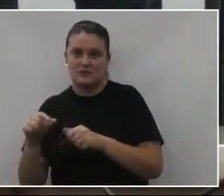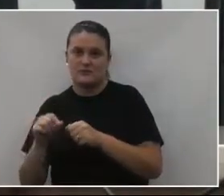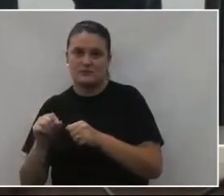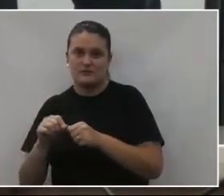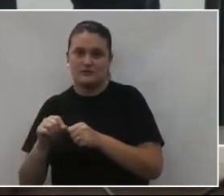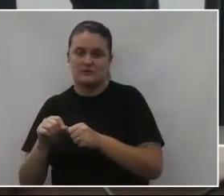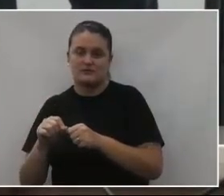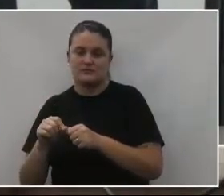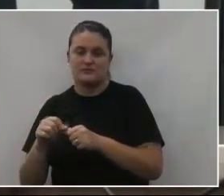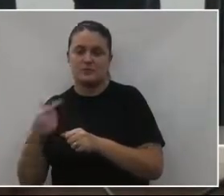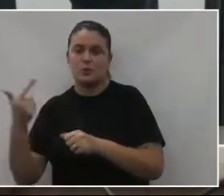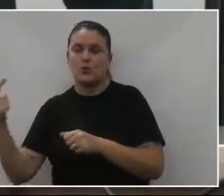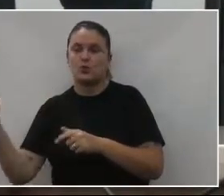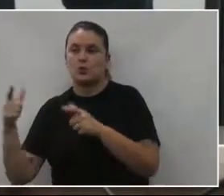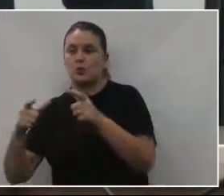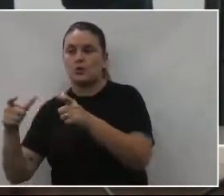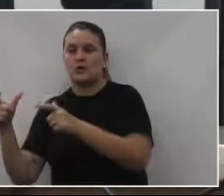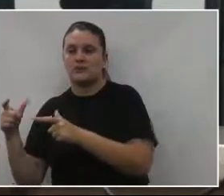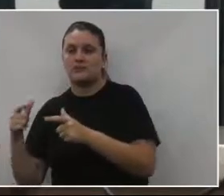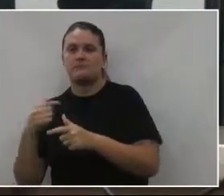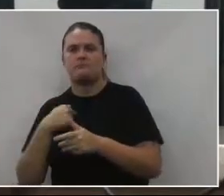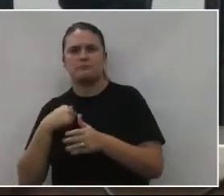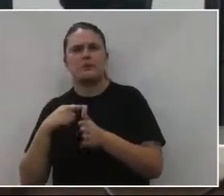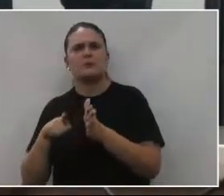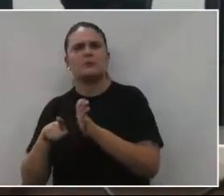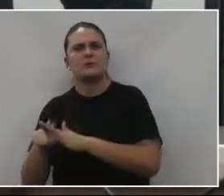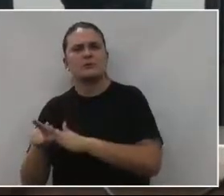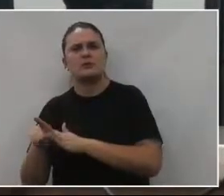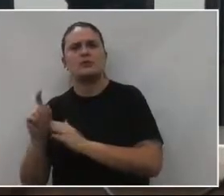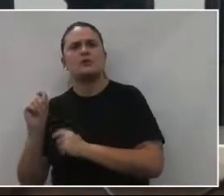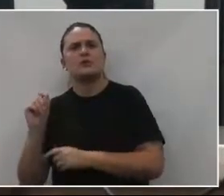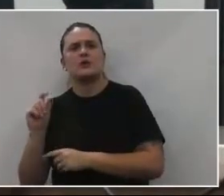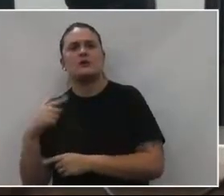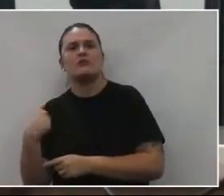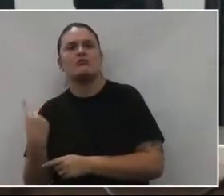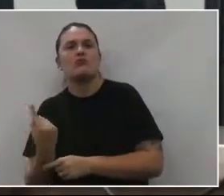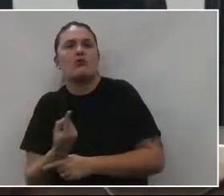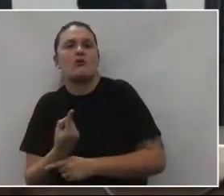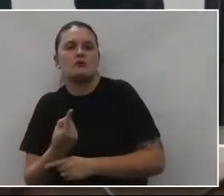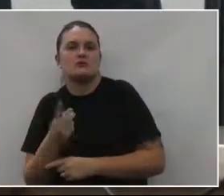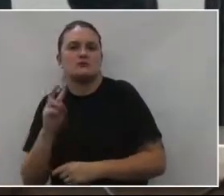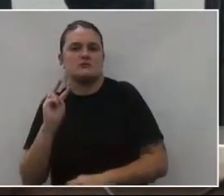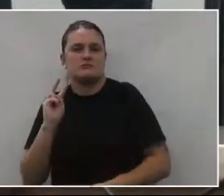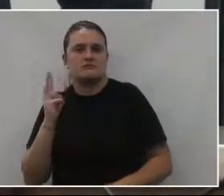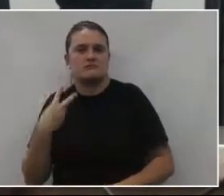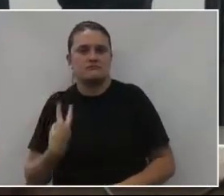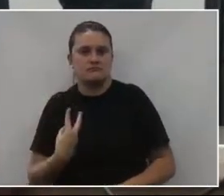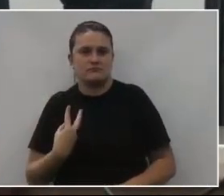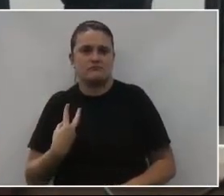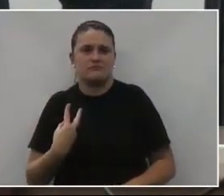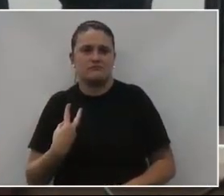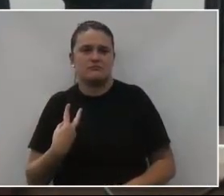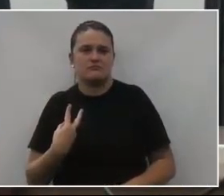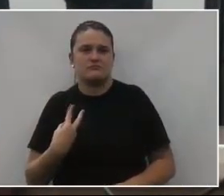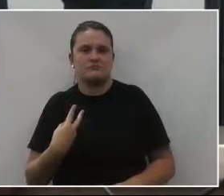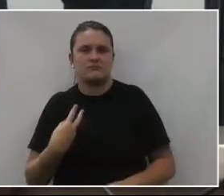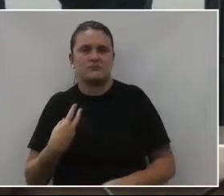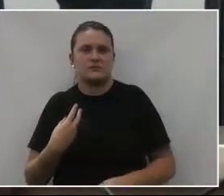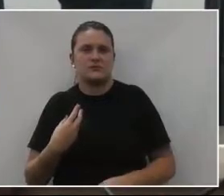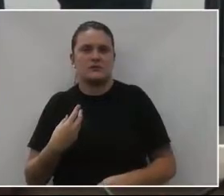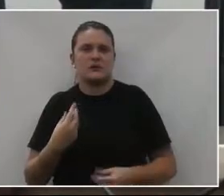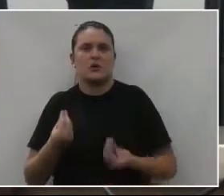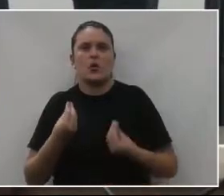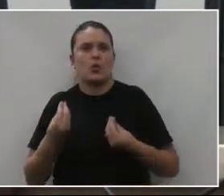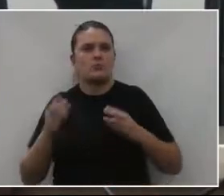do seu horário. E eu pergunto, o que nós, o vereador enquanto não